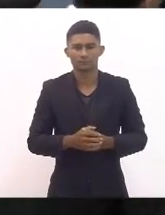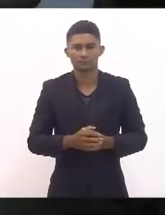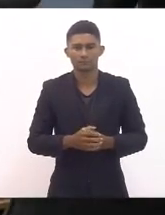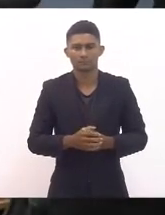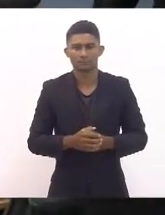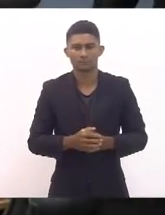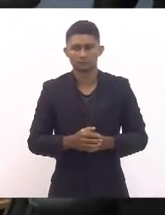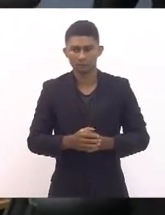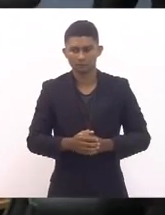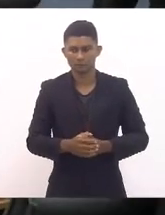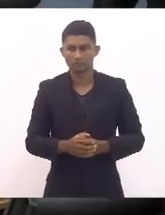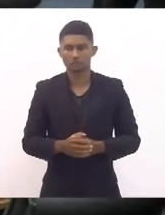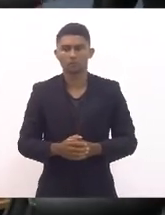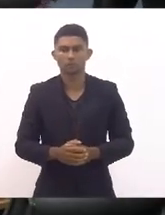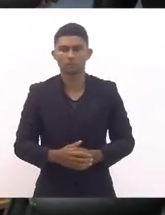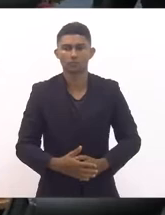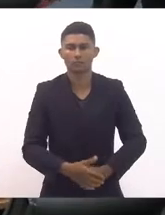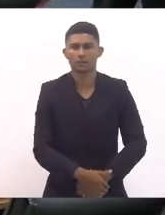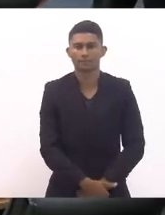Tá.